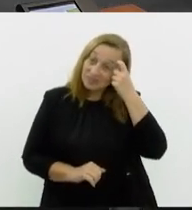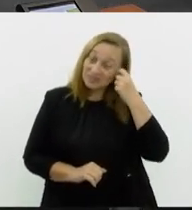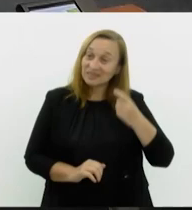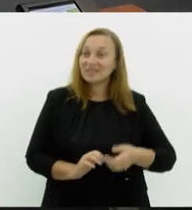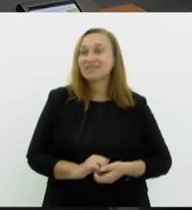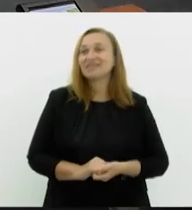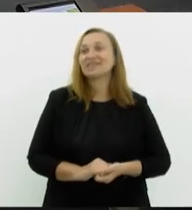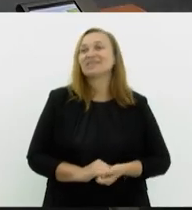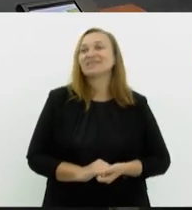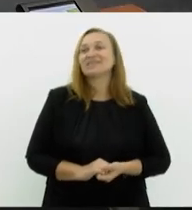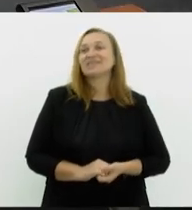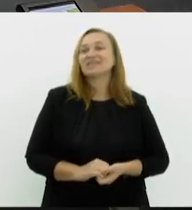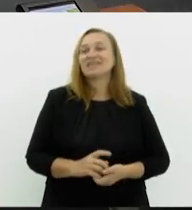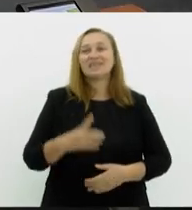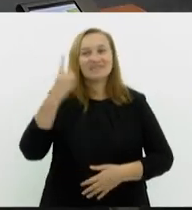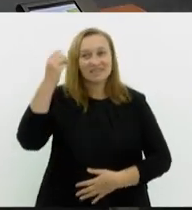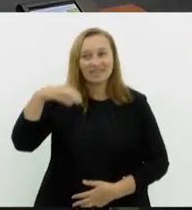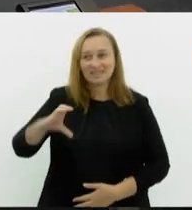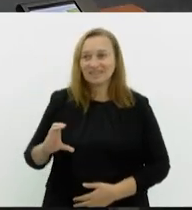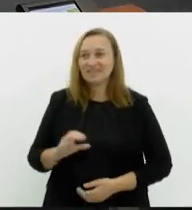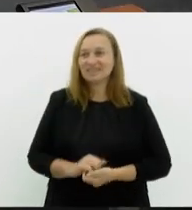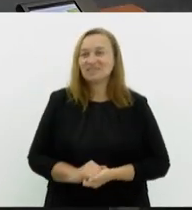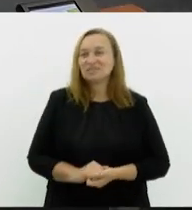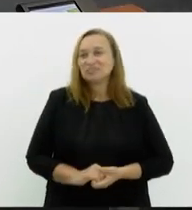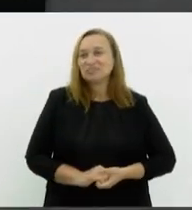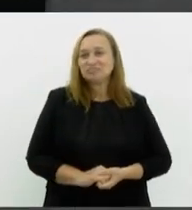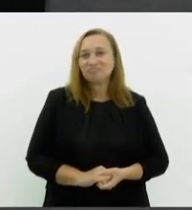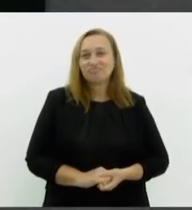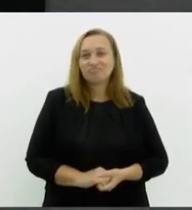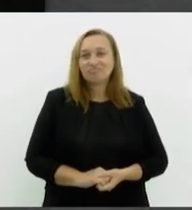Carlos Mica. Presidente,